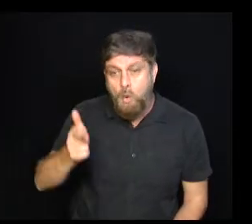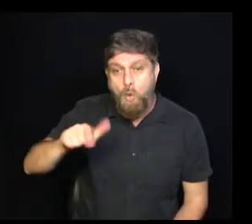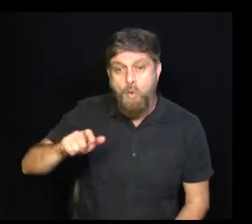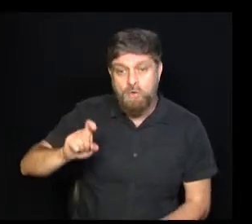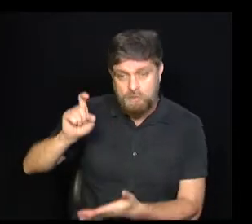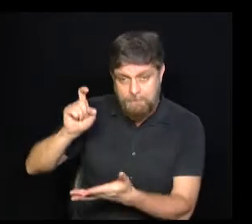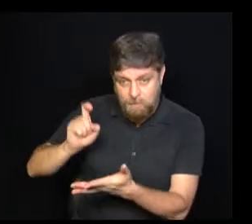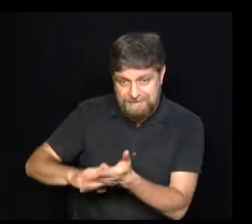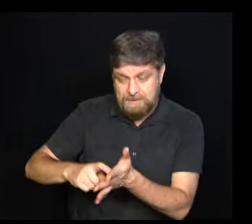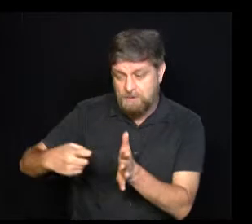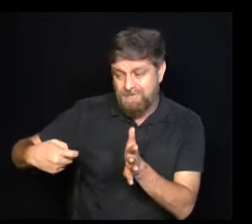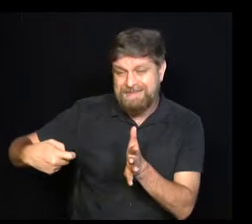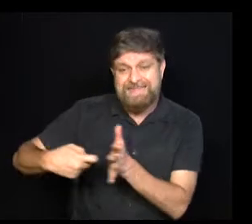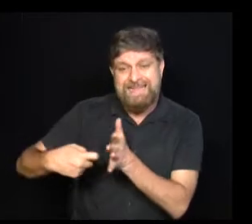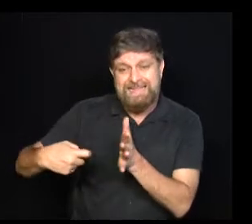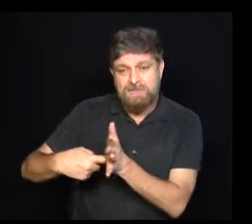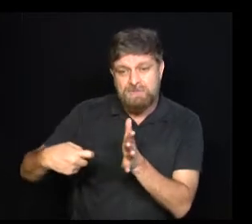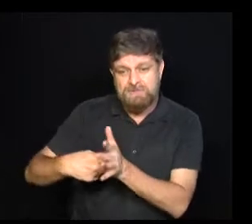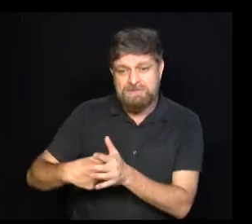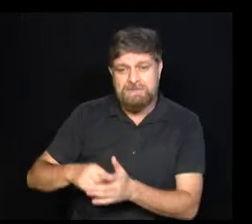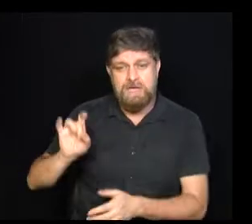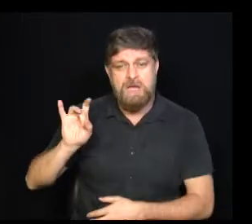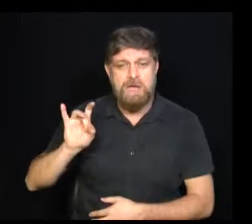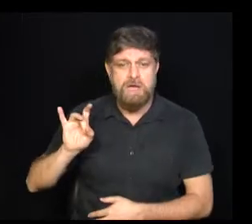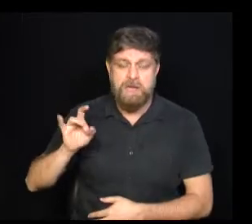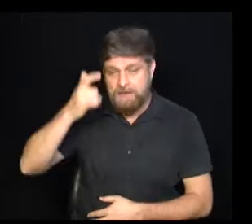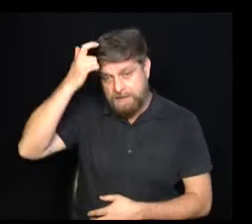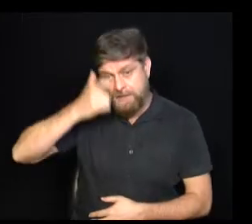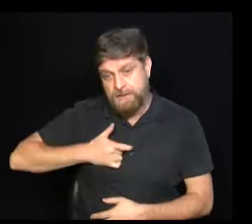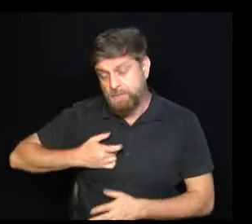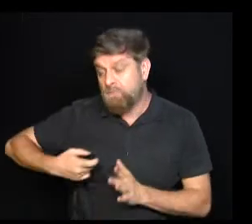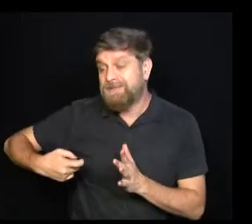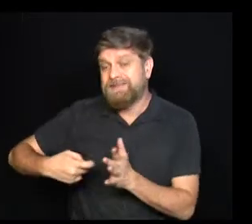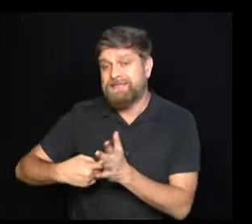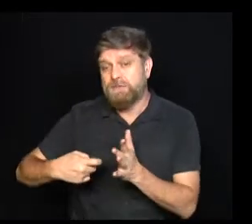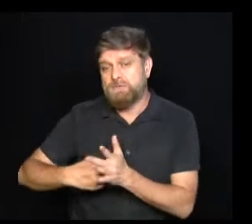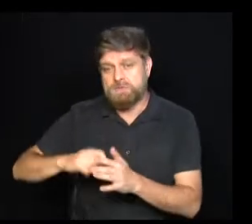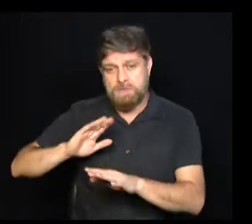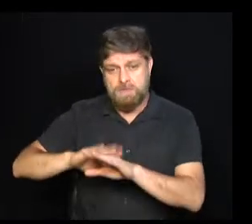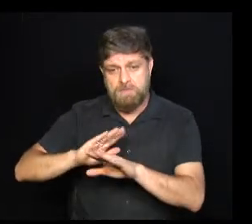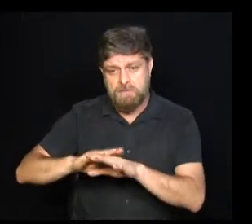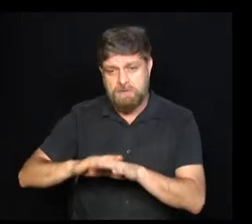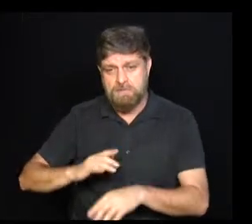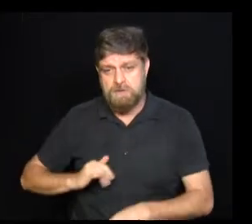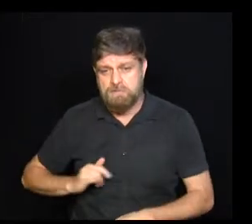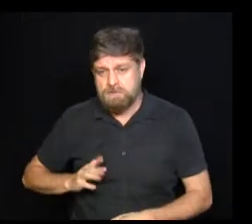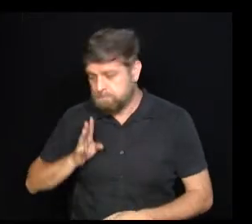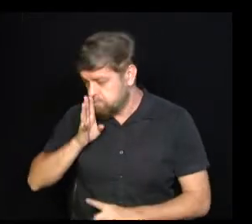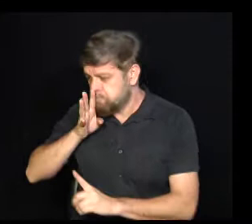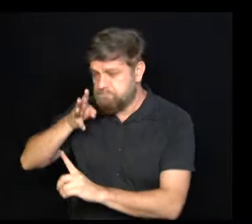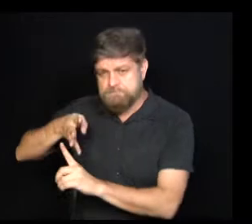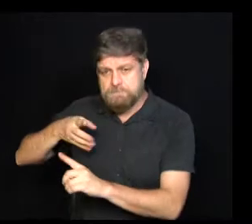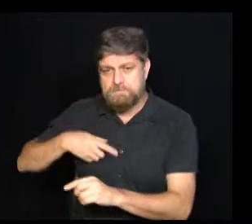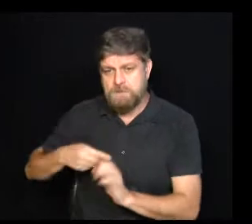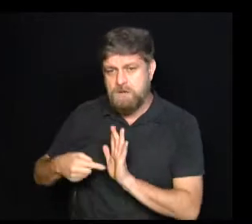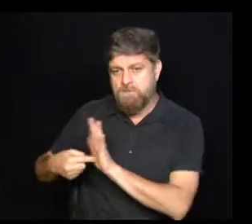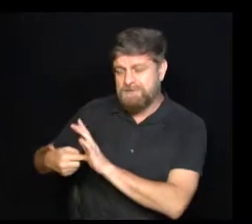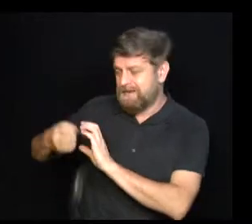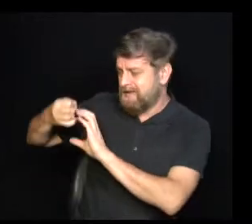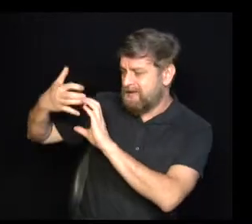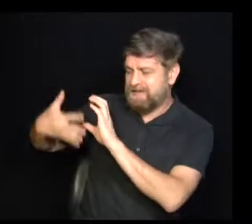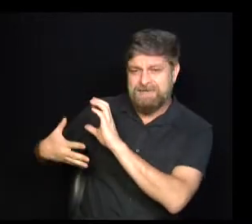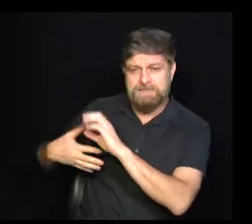de denúncia, eu vou só denunciar, né? Não é só, mas eu vou oferecer denúncia aí com as características.